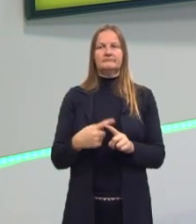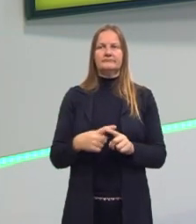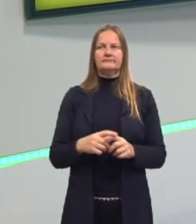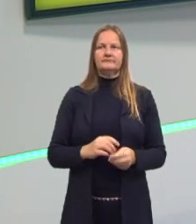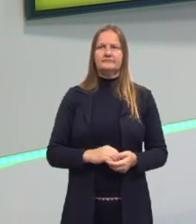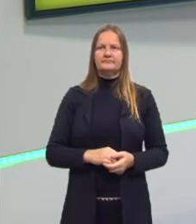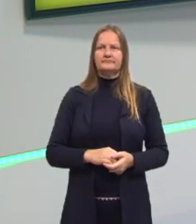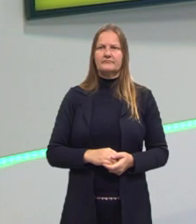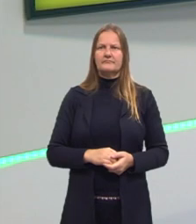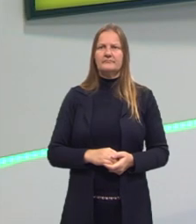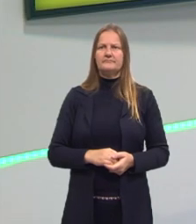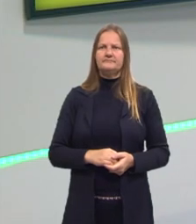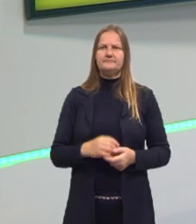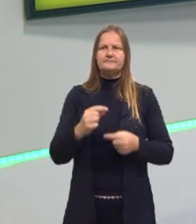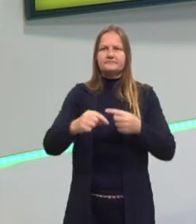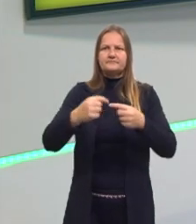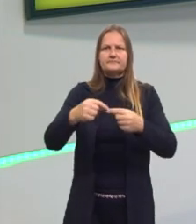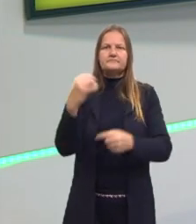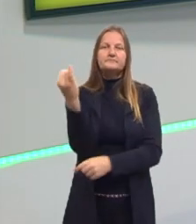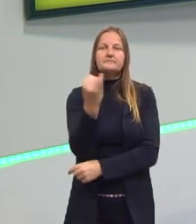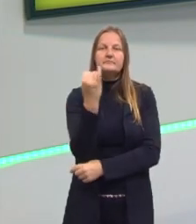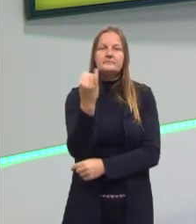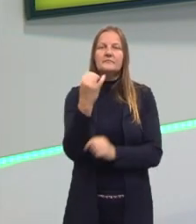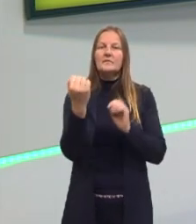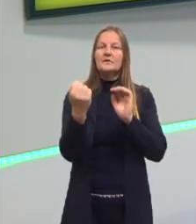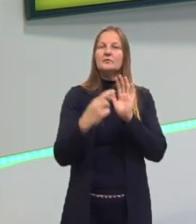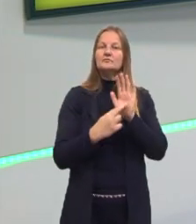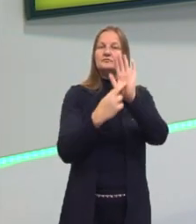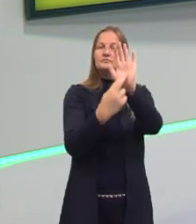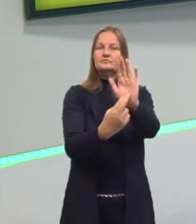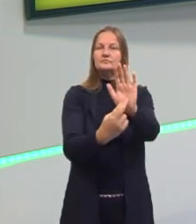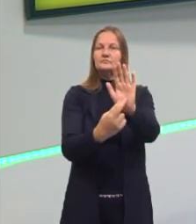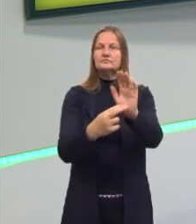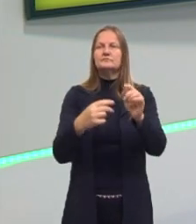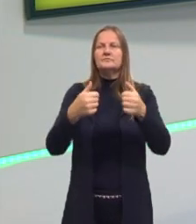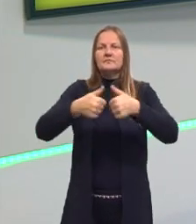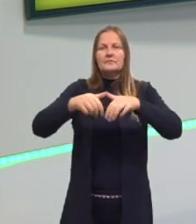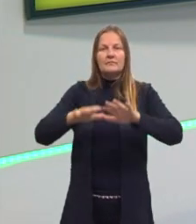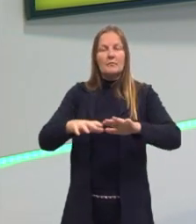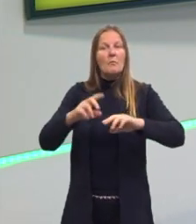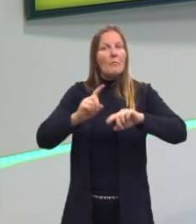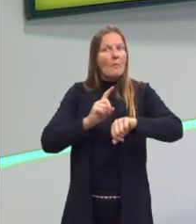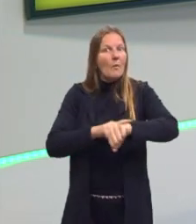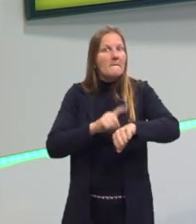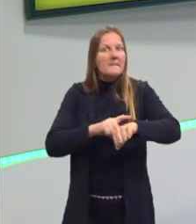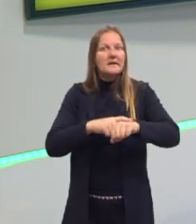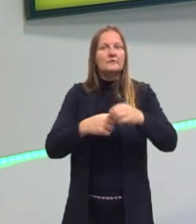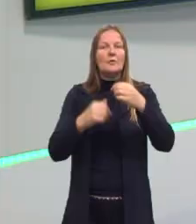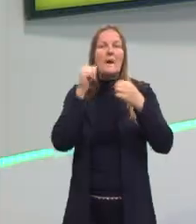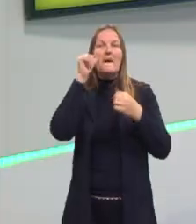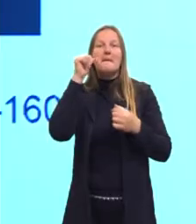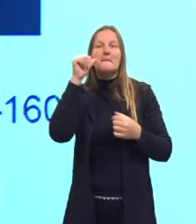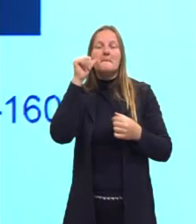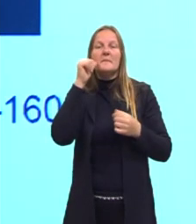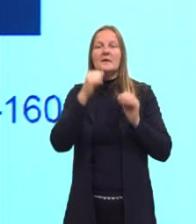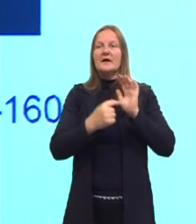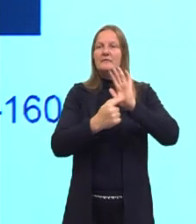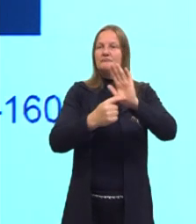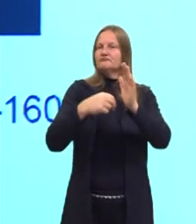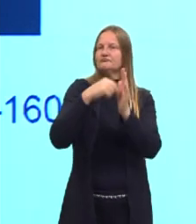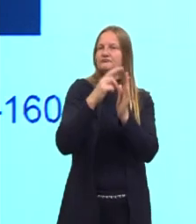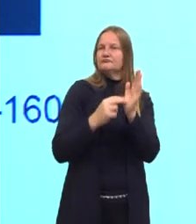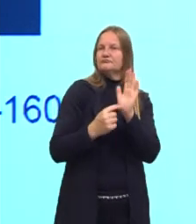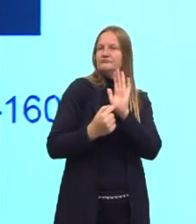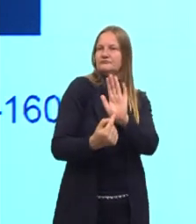a gente sempre comenta a importância da representatividade e neste ato aqui quando quando uma mulher retrata